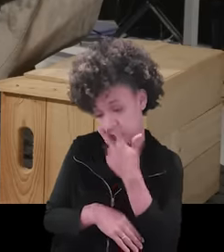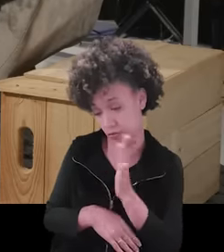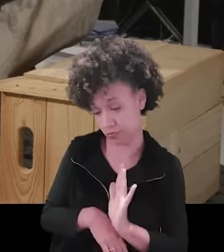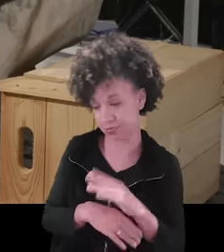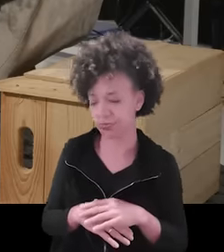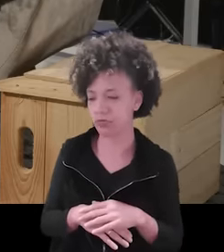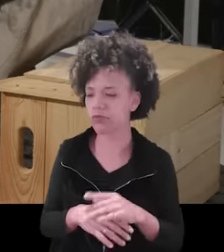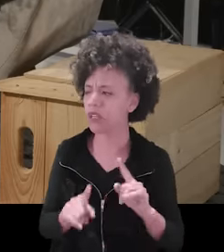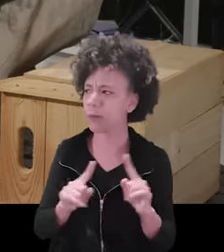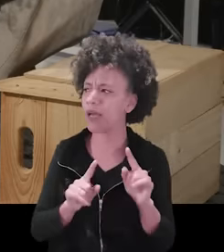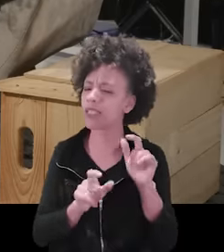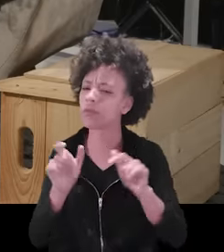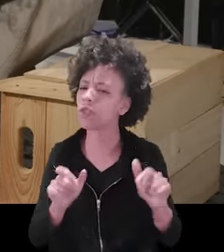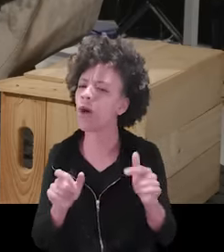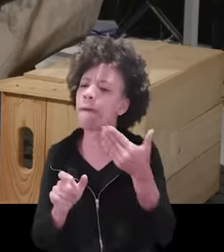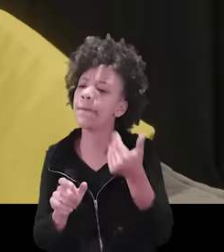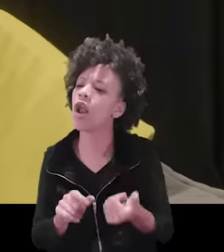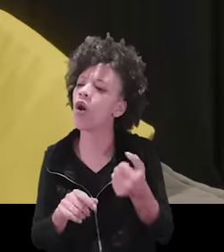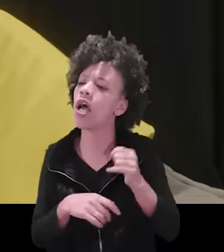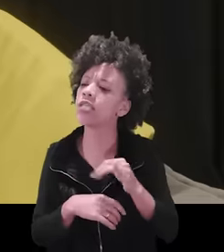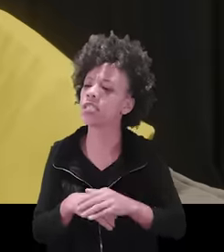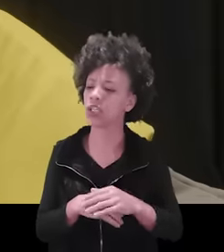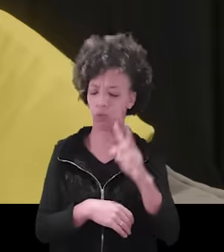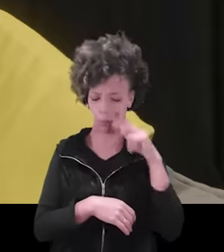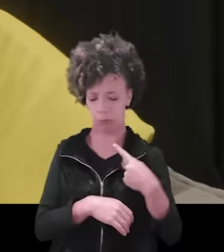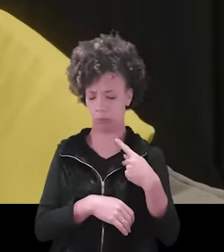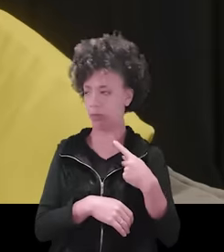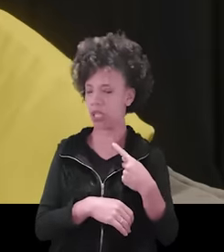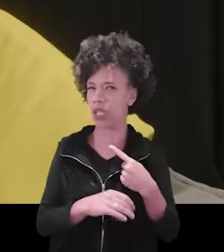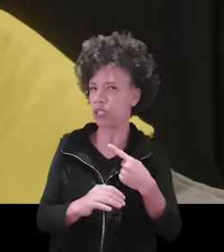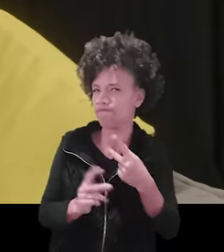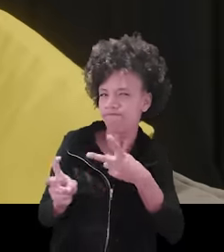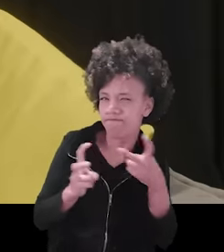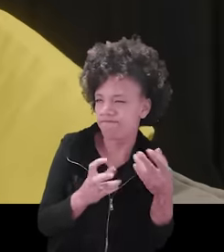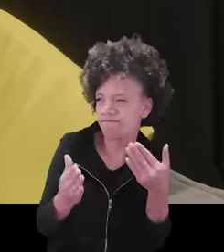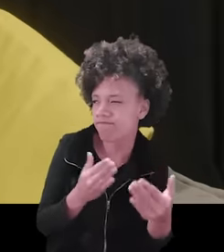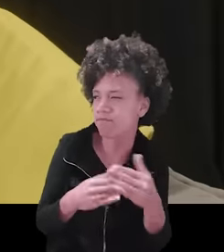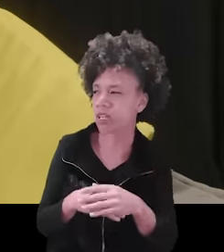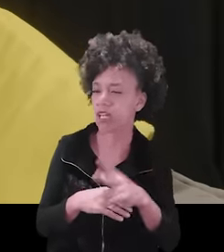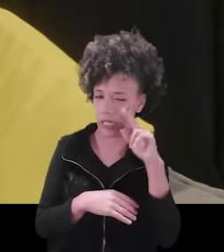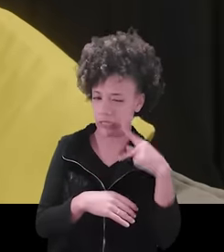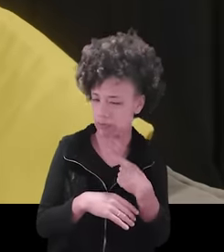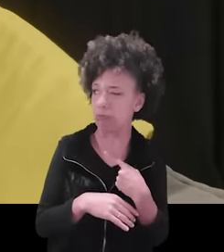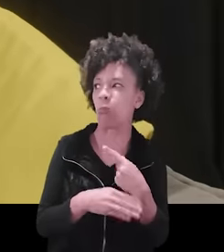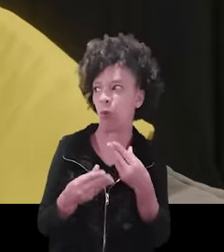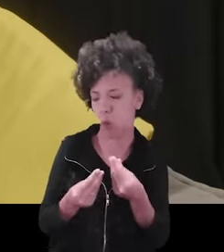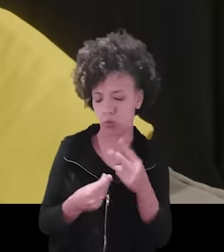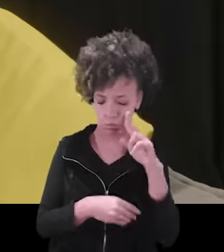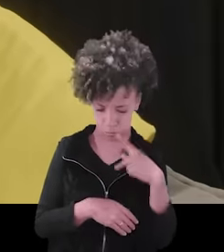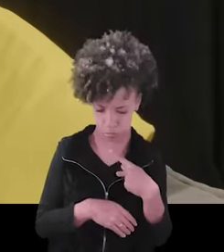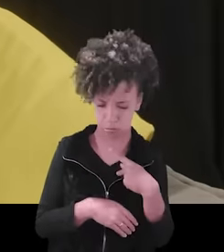eu acho tá aí tem que ser um povo muito melhor se a gente não fosse tão individualista e me dá uma leve impressão que a gente é bem